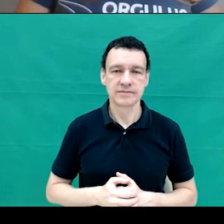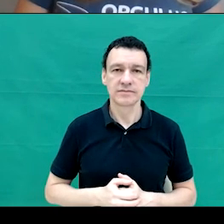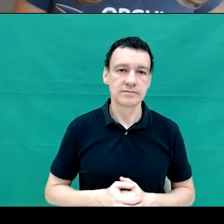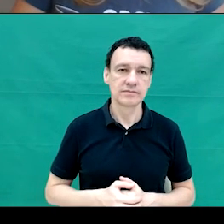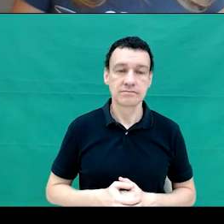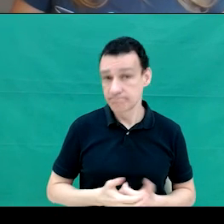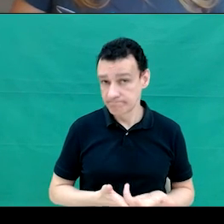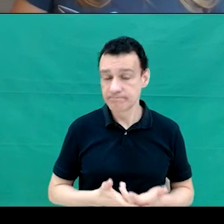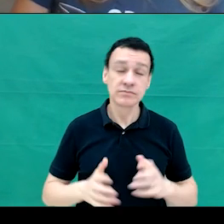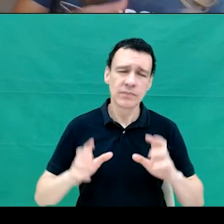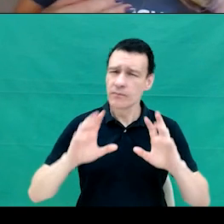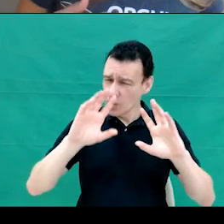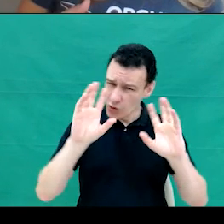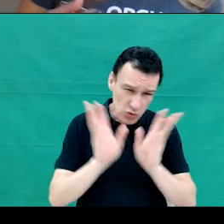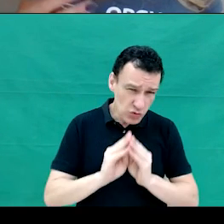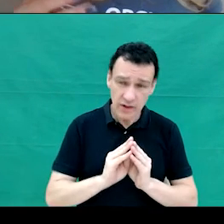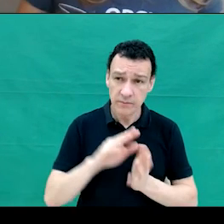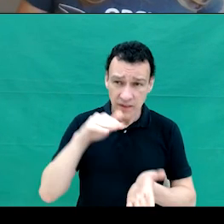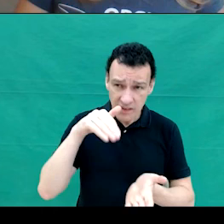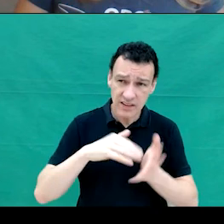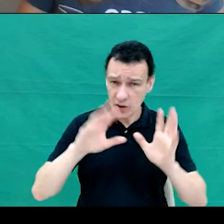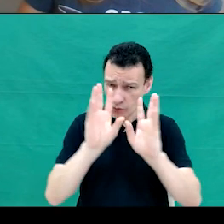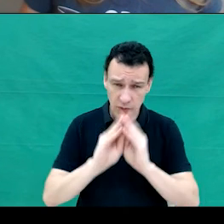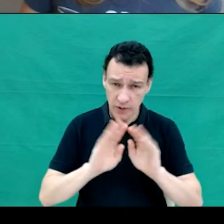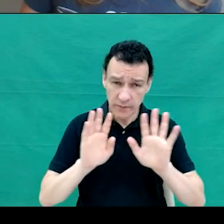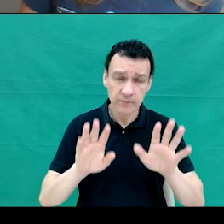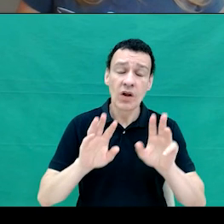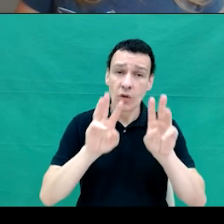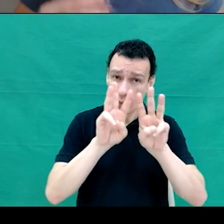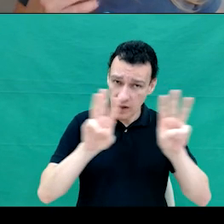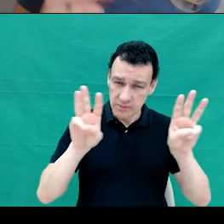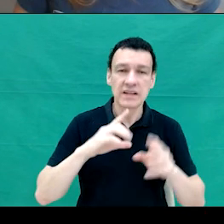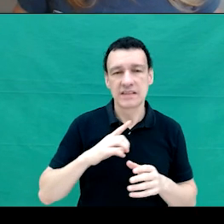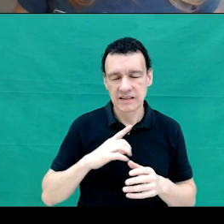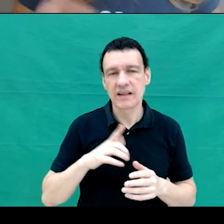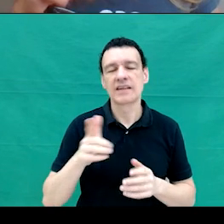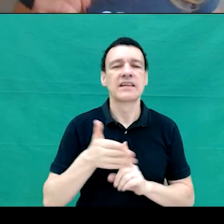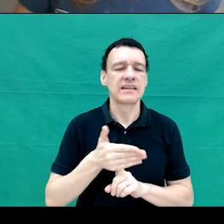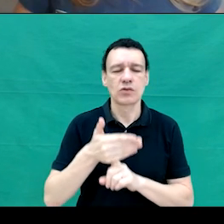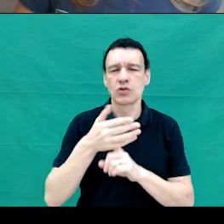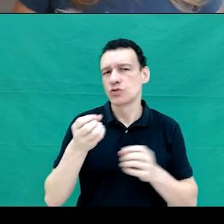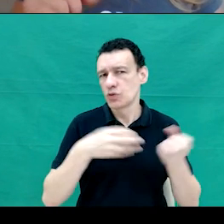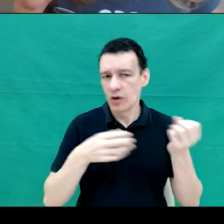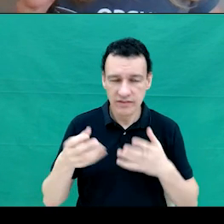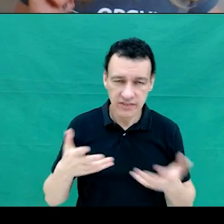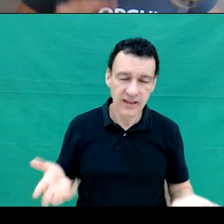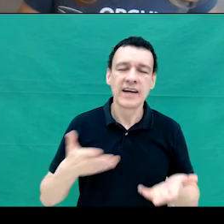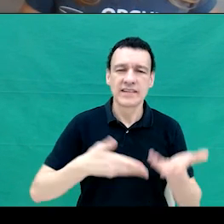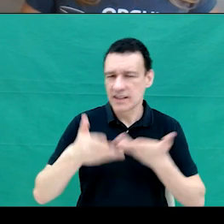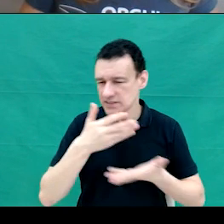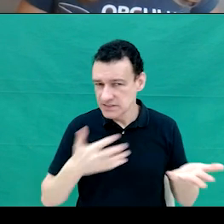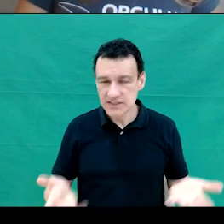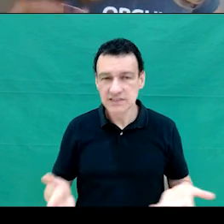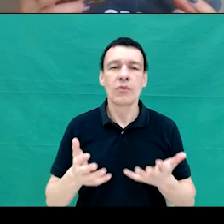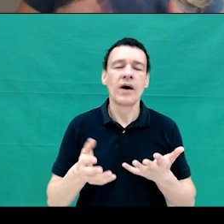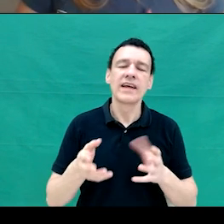Considerações finais, né? Então, o ambiente web é constituído por novas tecnologias, integração, interação, inclusão